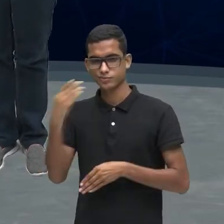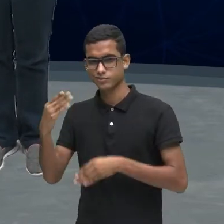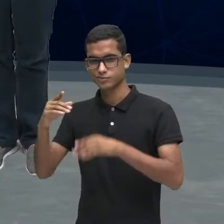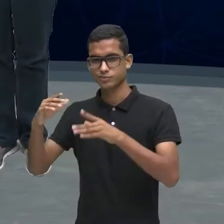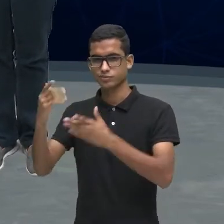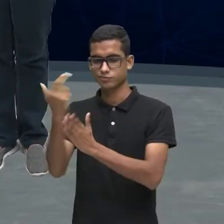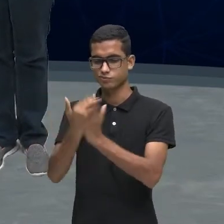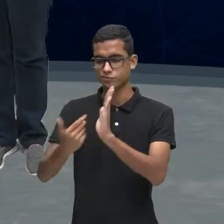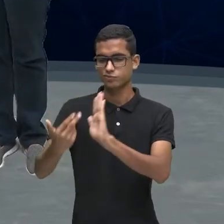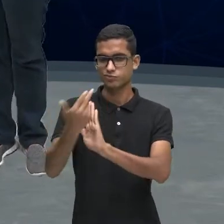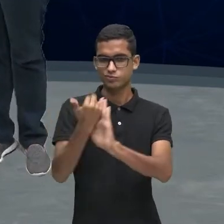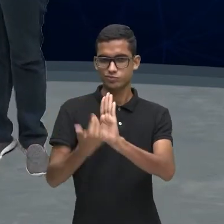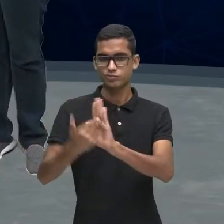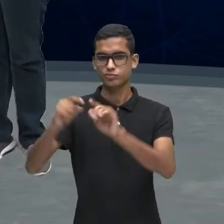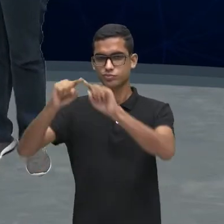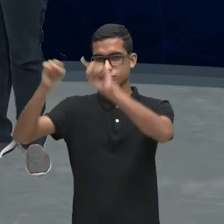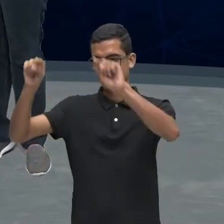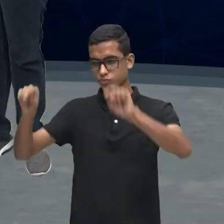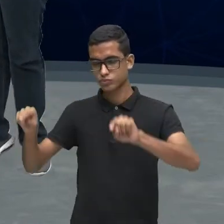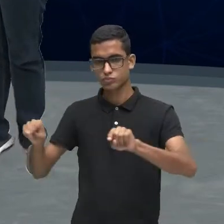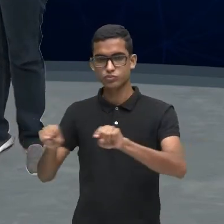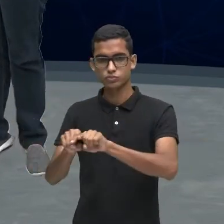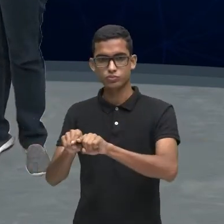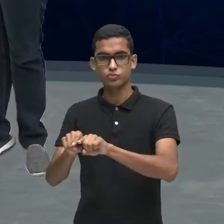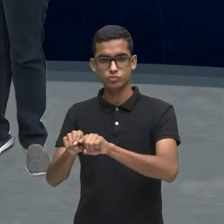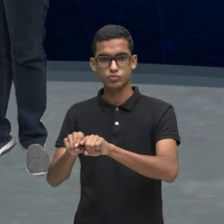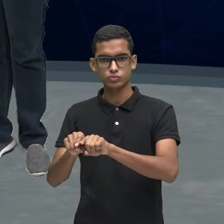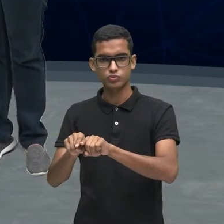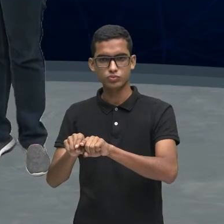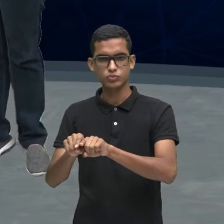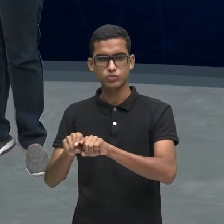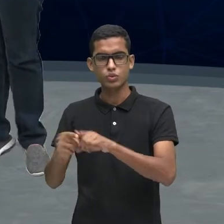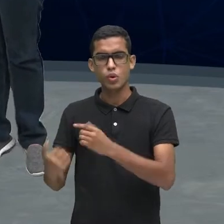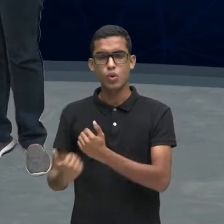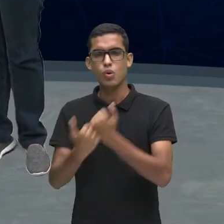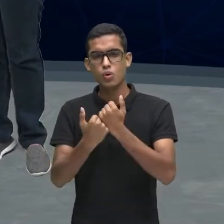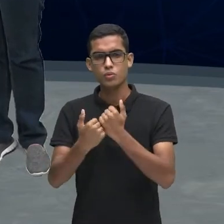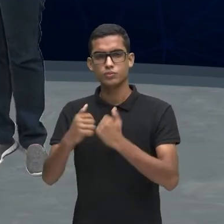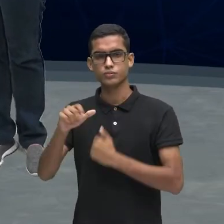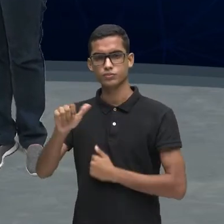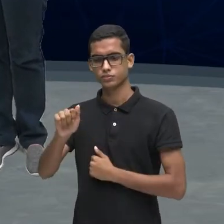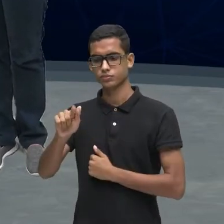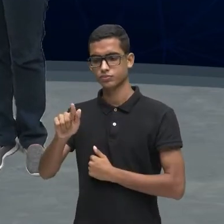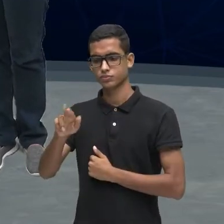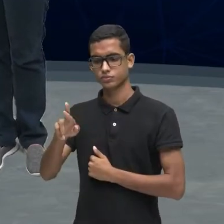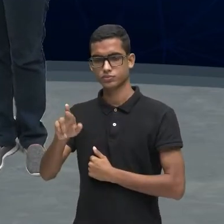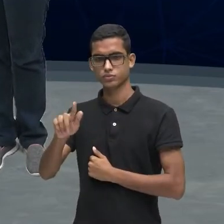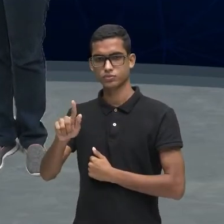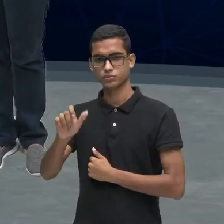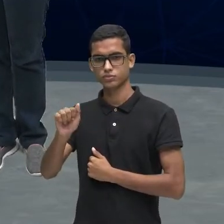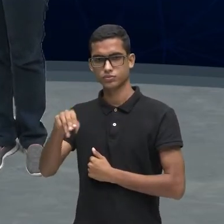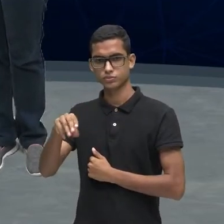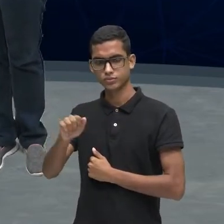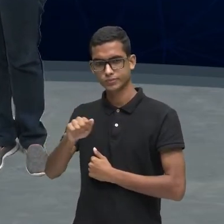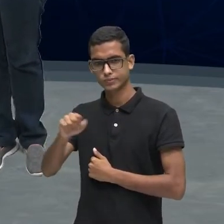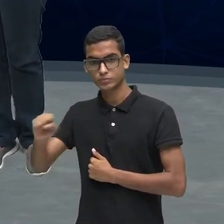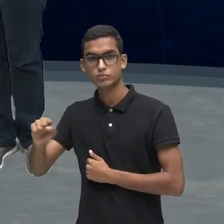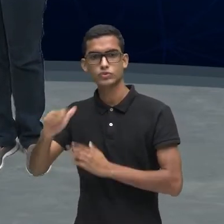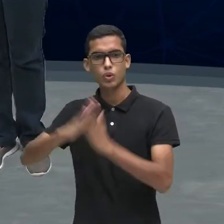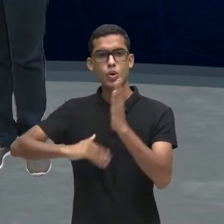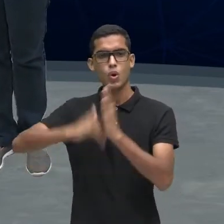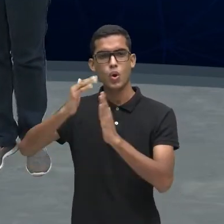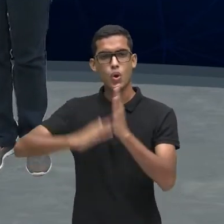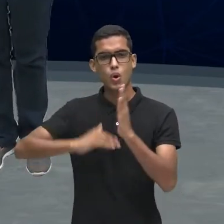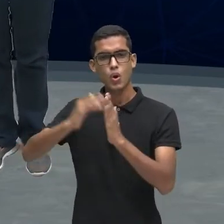o suporte foi uma argamassa, ou seja, ela foi pintada numa igreja, tá? Então ela foi pintada